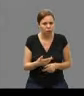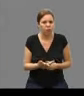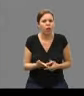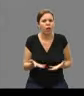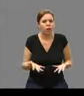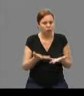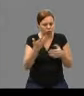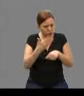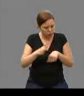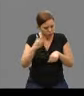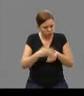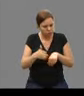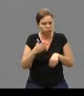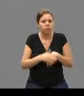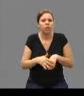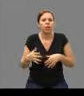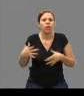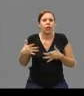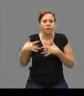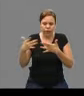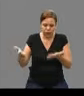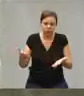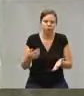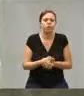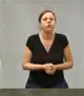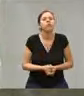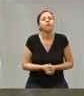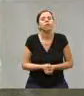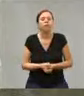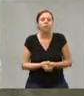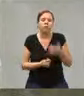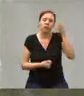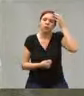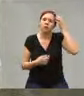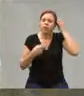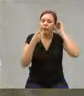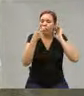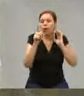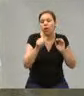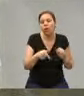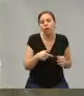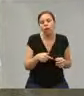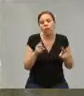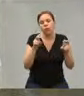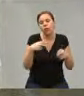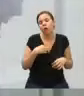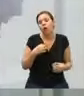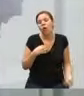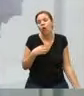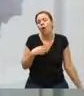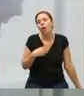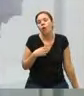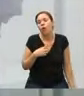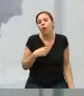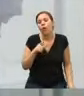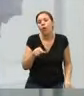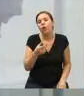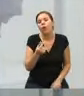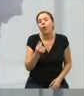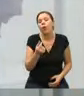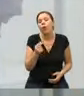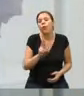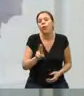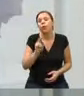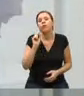de exercitar a fraternidade, né? Agora, a gente falou, você está falando um pouquinho das roupas, mas esse dinheiro